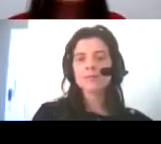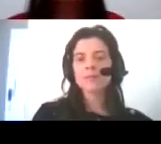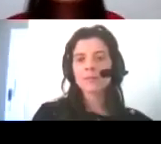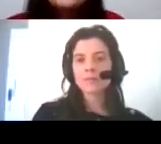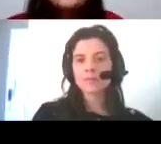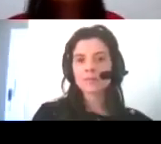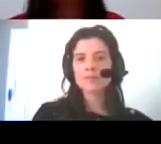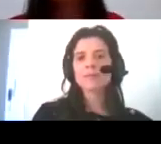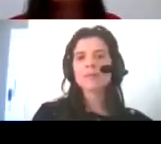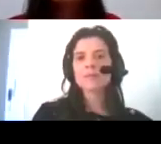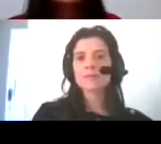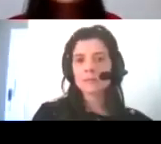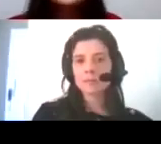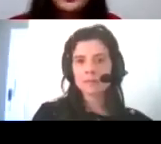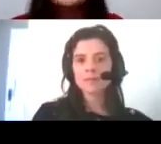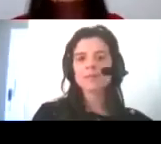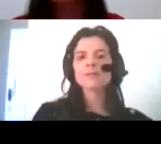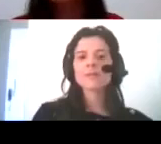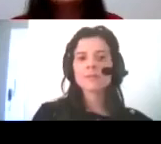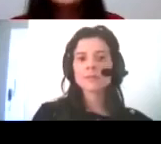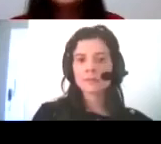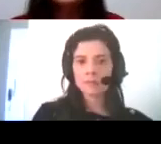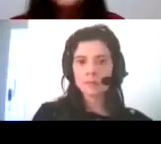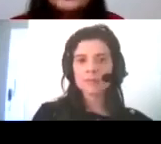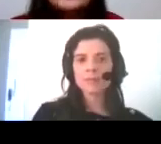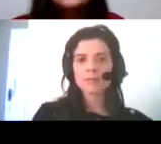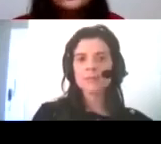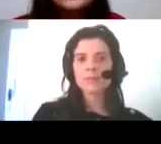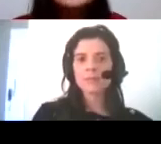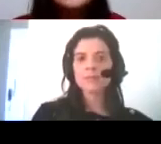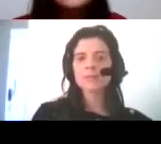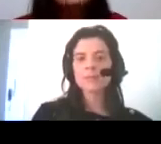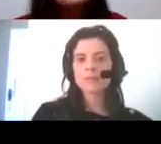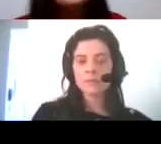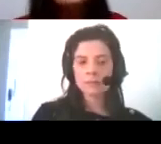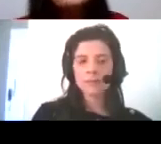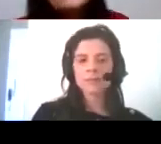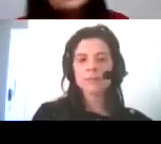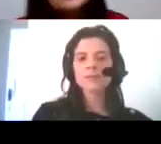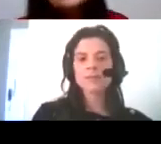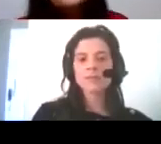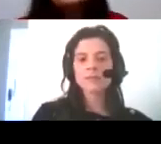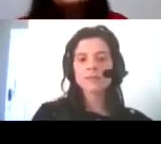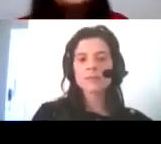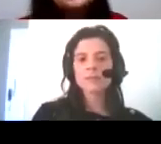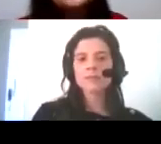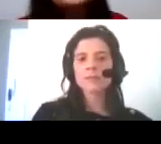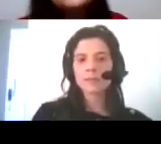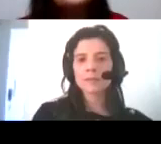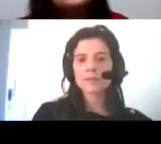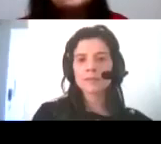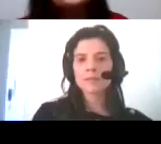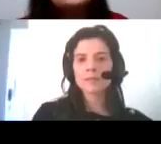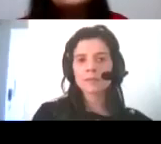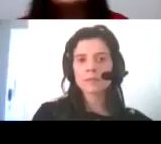pessoa amarga. Seja doce, seja suave, tenha boas atitudes, né? Esse kit é um kit que a gente